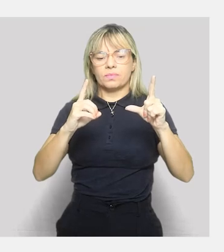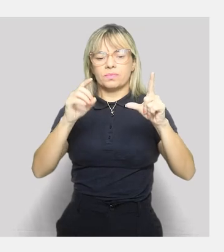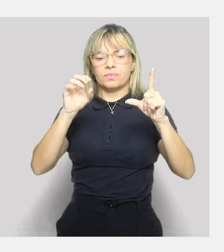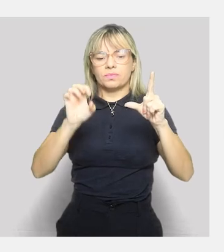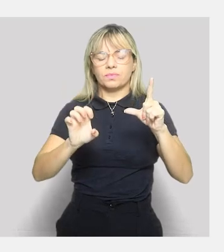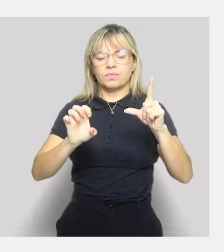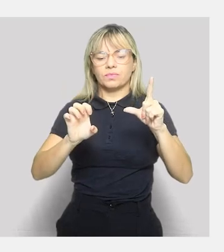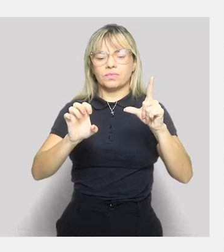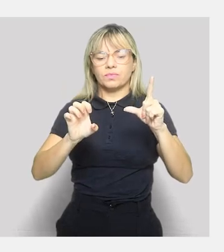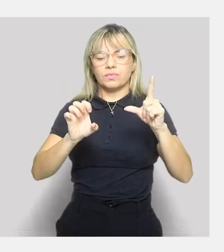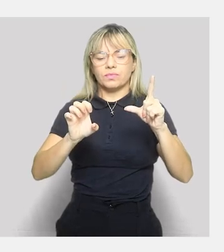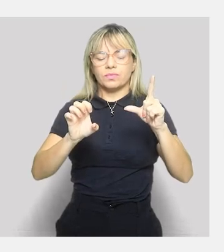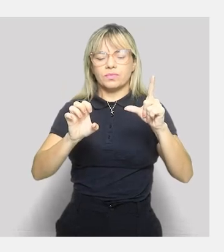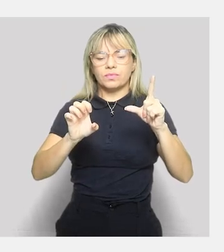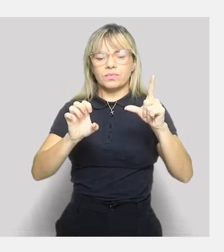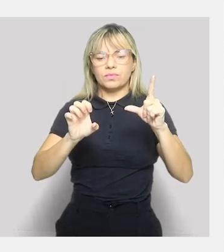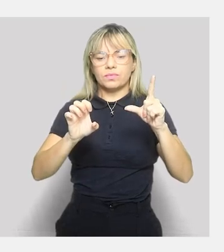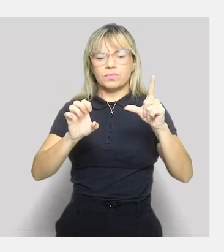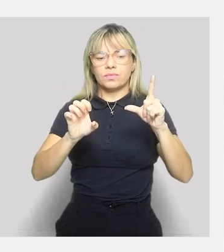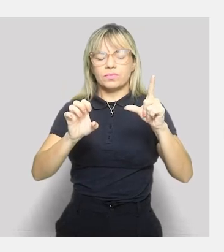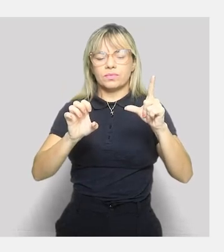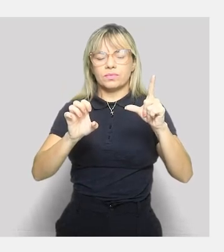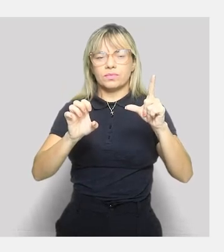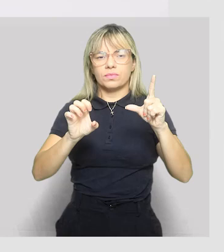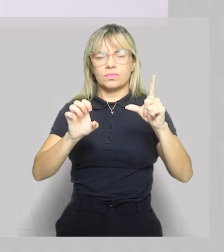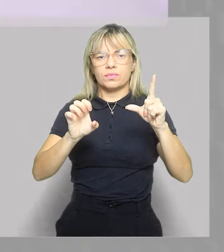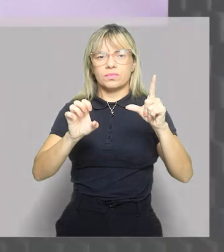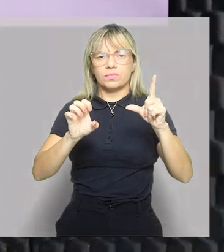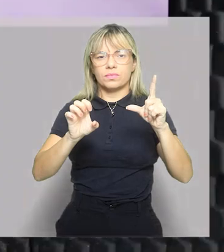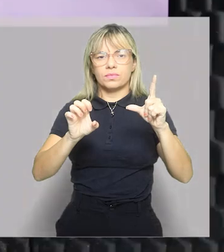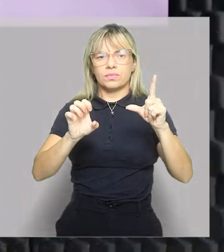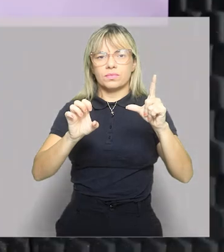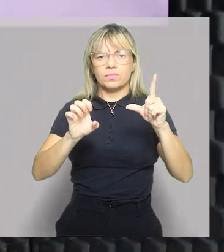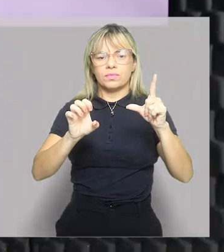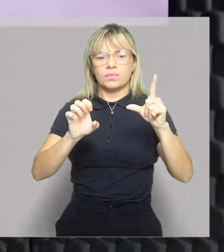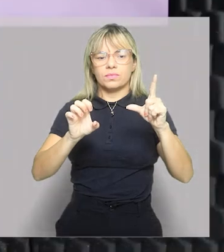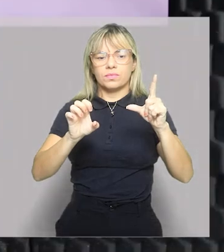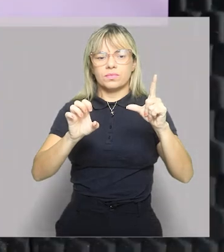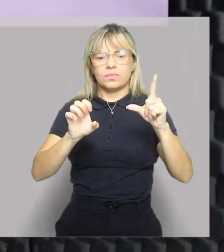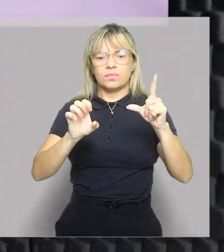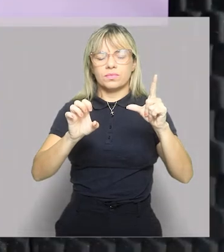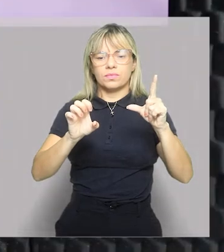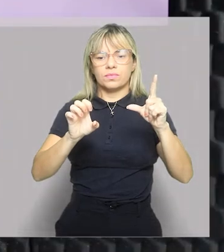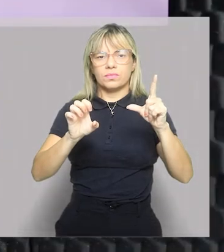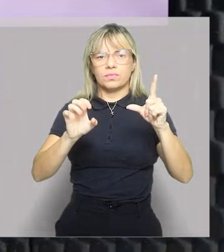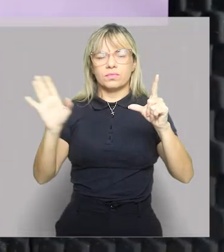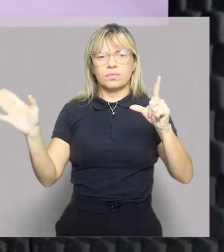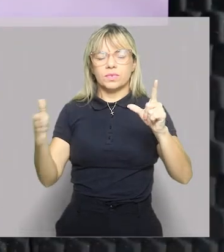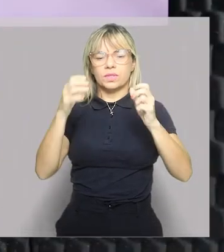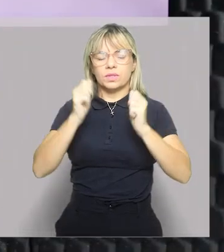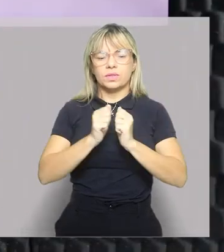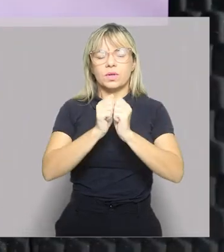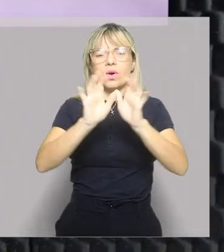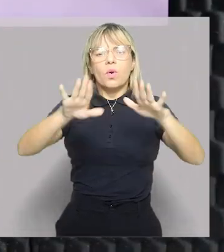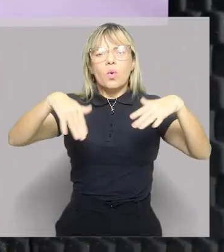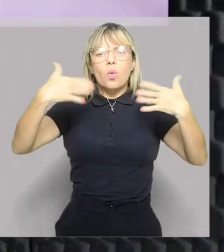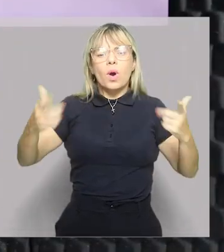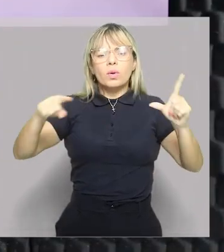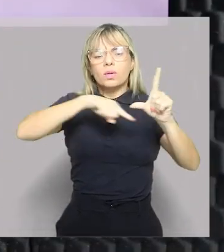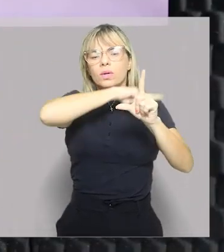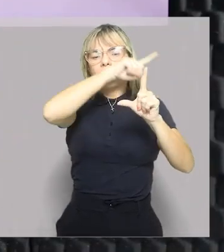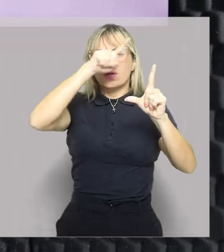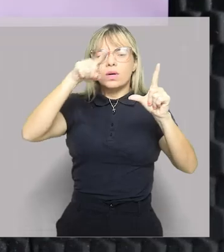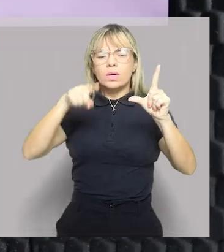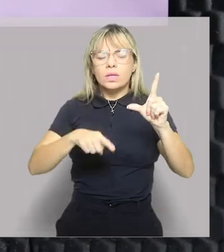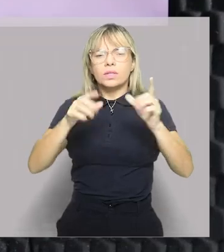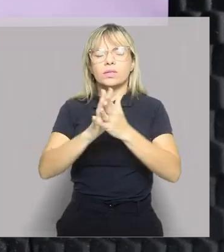os médicos sugeriram um novo tratamento, certo? Acompanhe, qual desses verbos é um